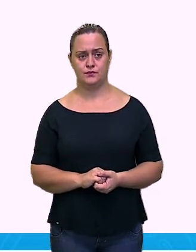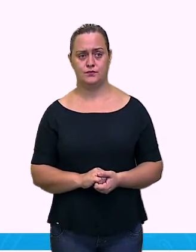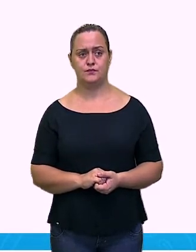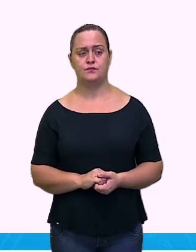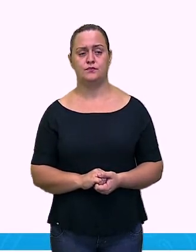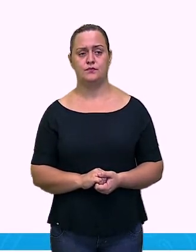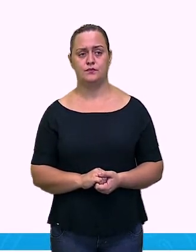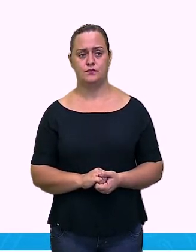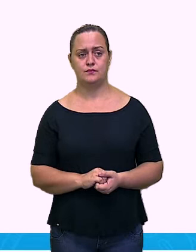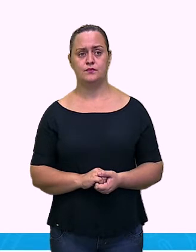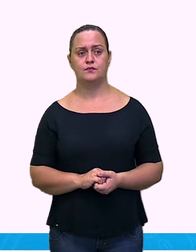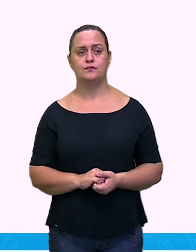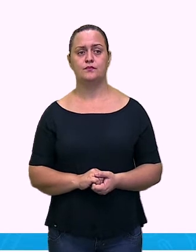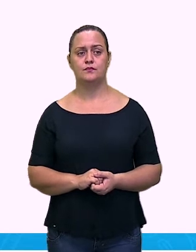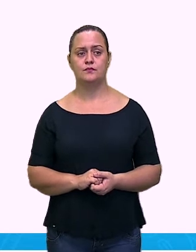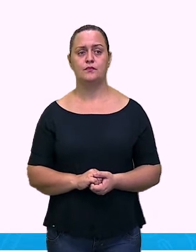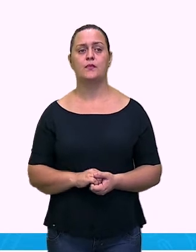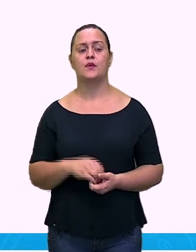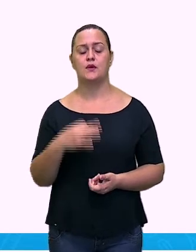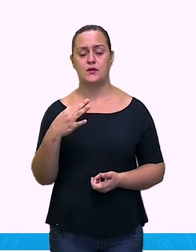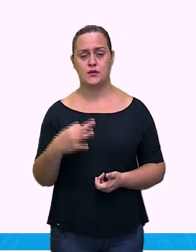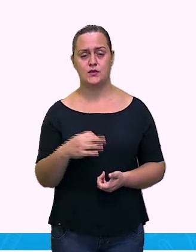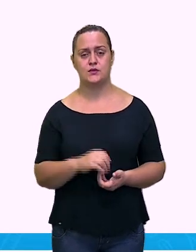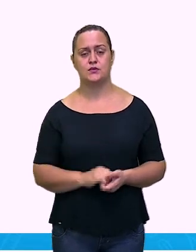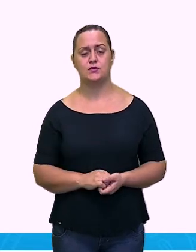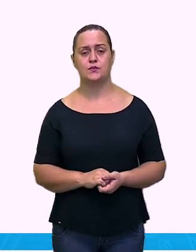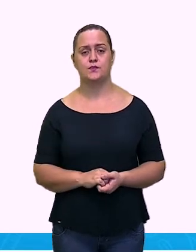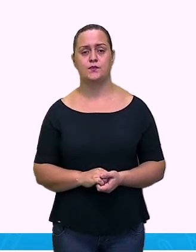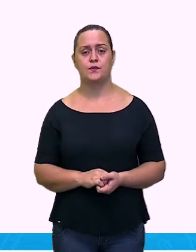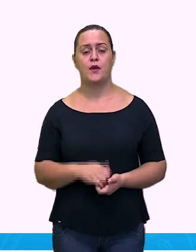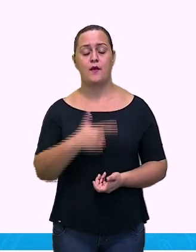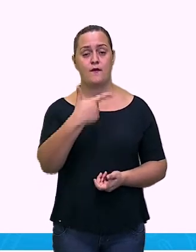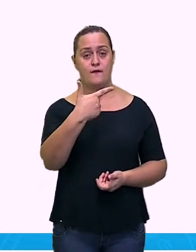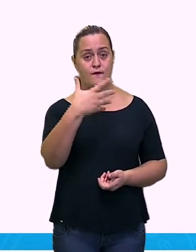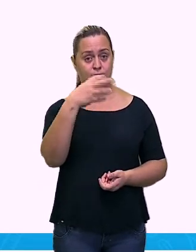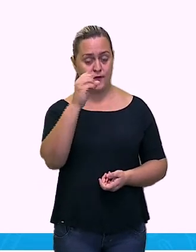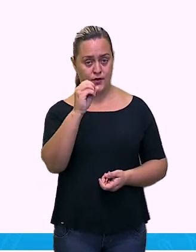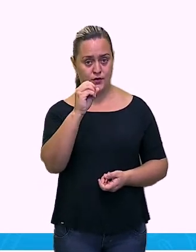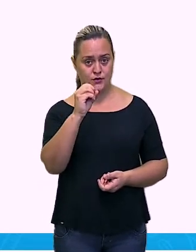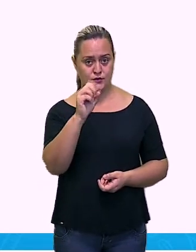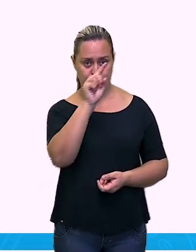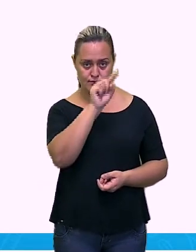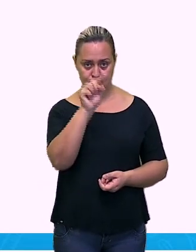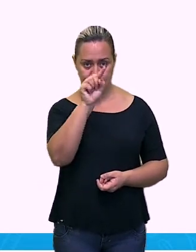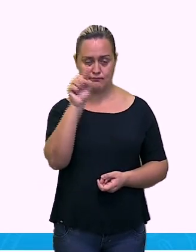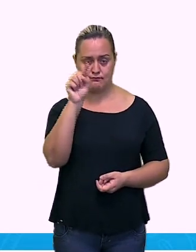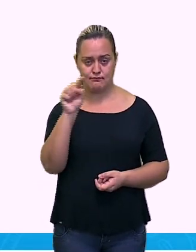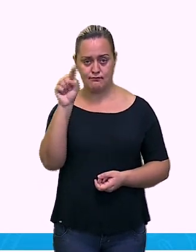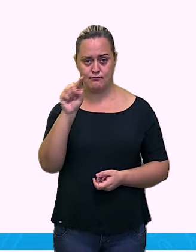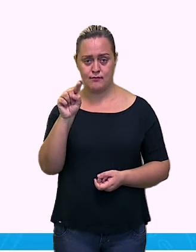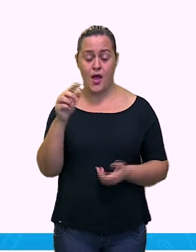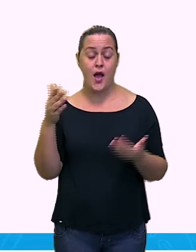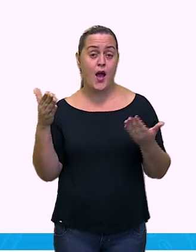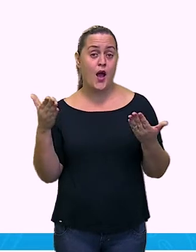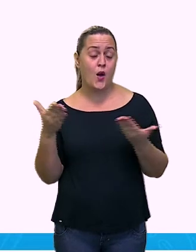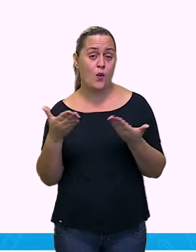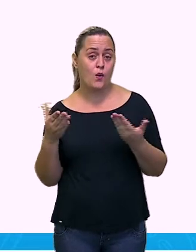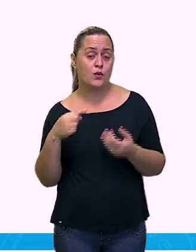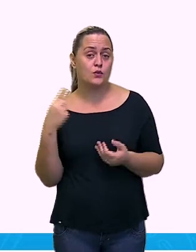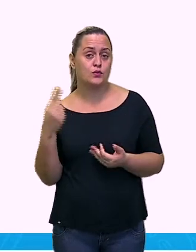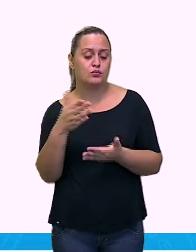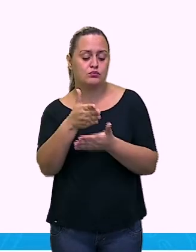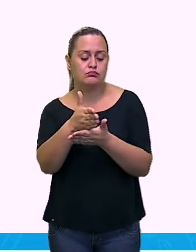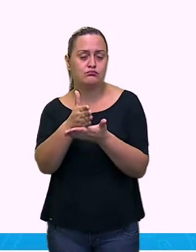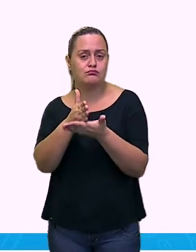16 17 18 e nós 20 agora nós vamos ter que dividir